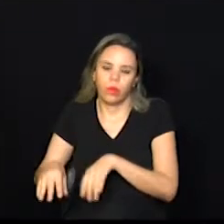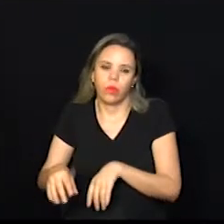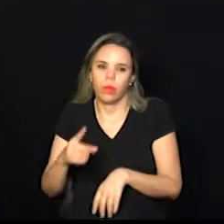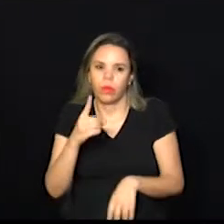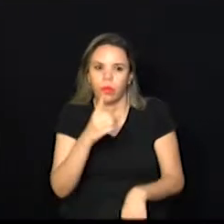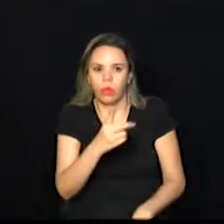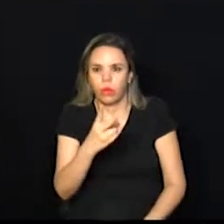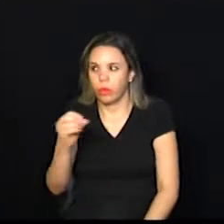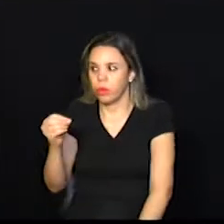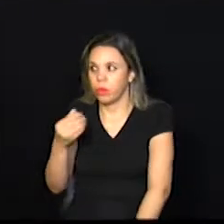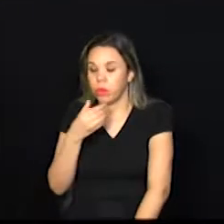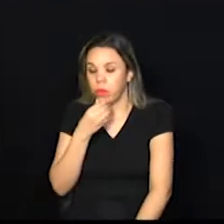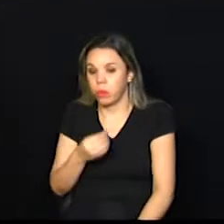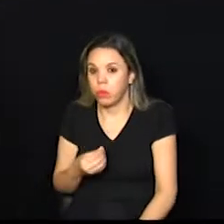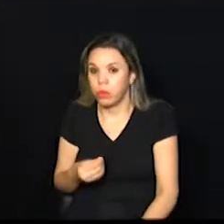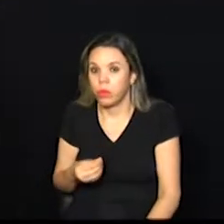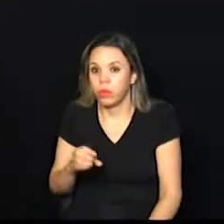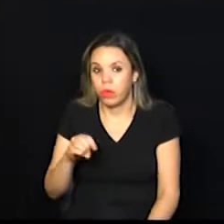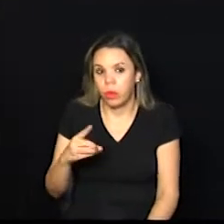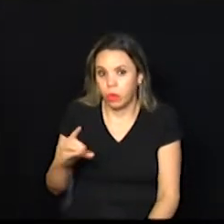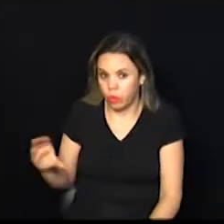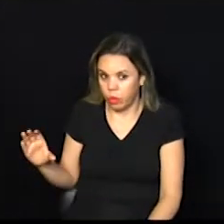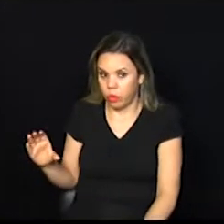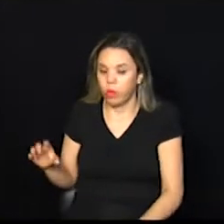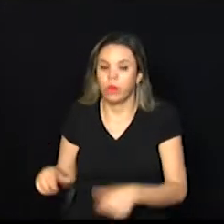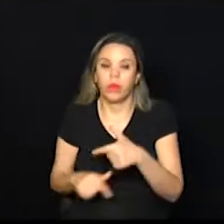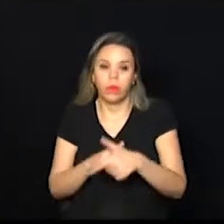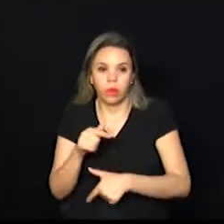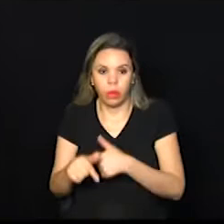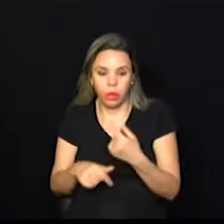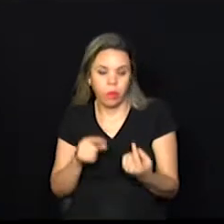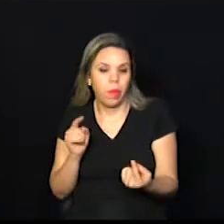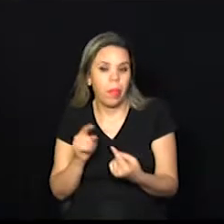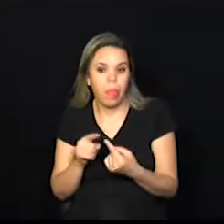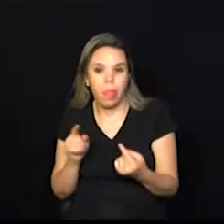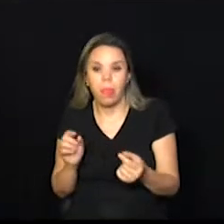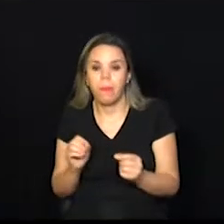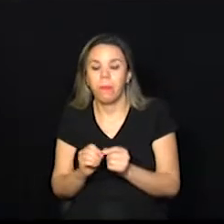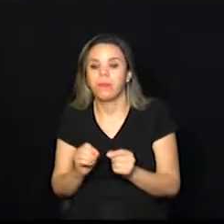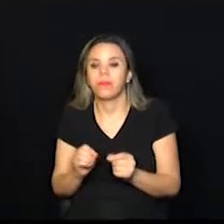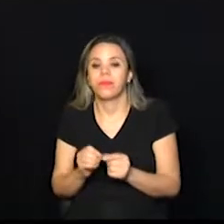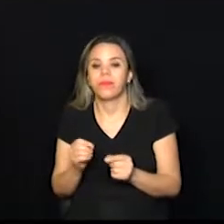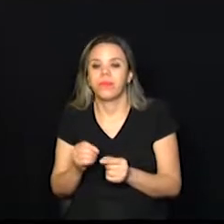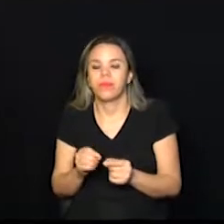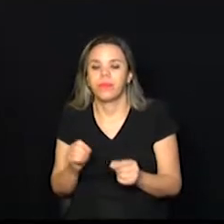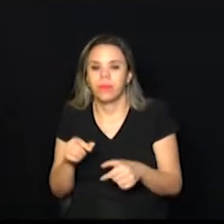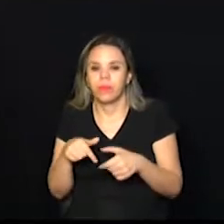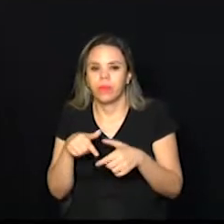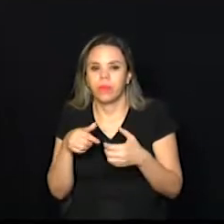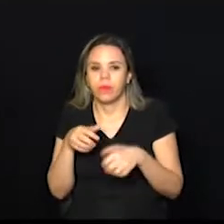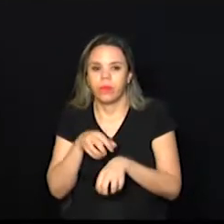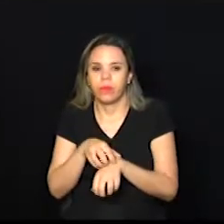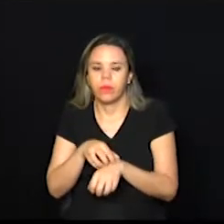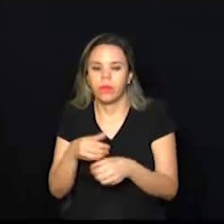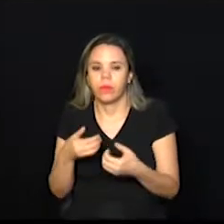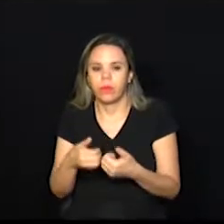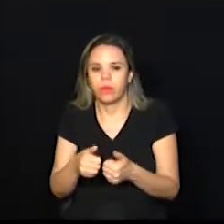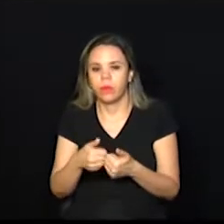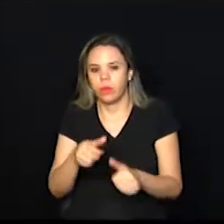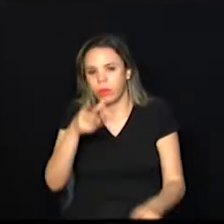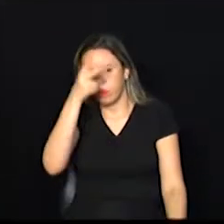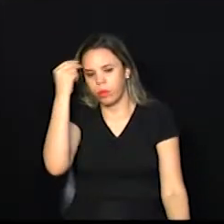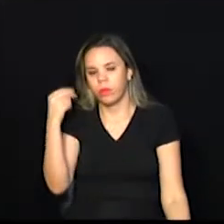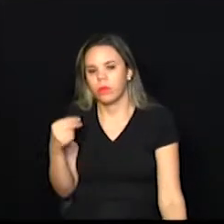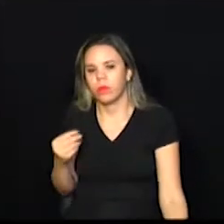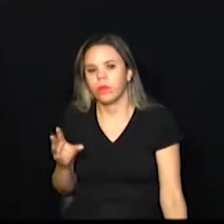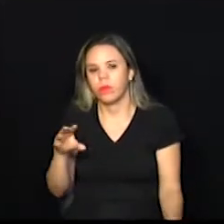120 homens da INDEC, que vão trabalhar diretamente no transporte público, nos ônibus, para